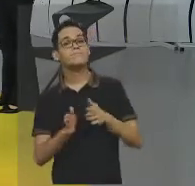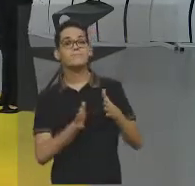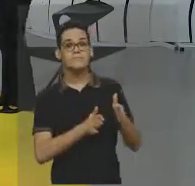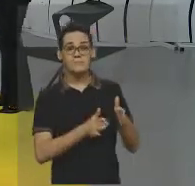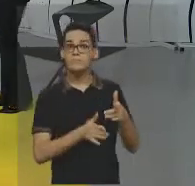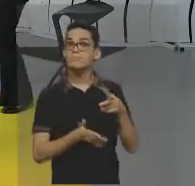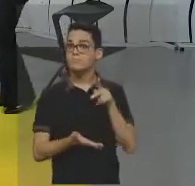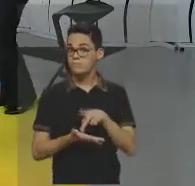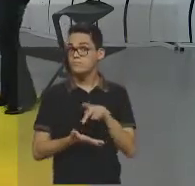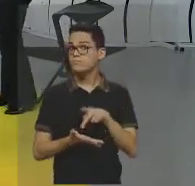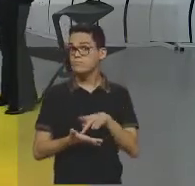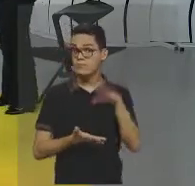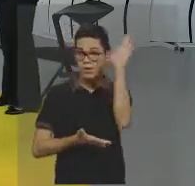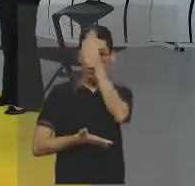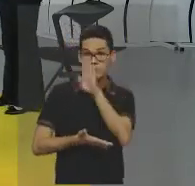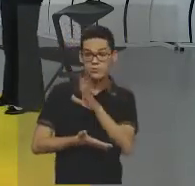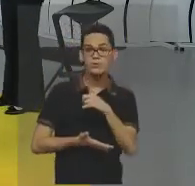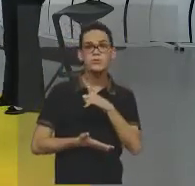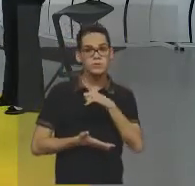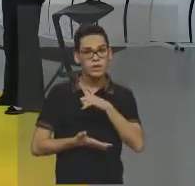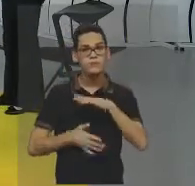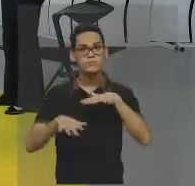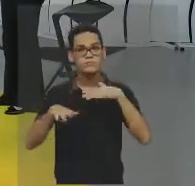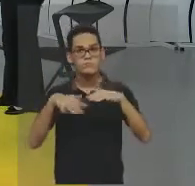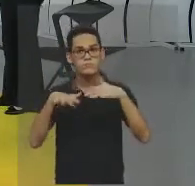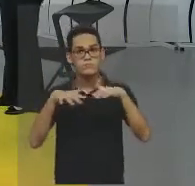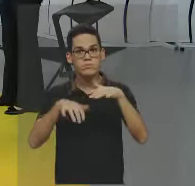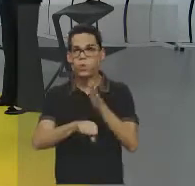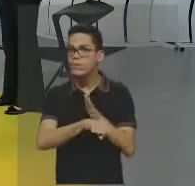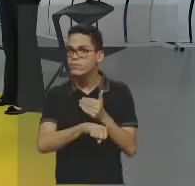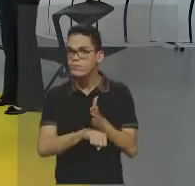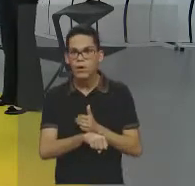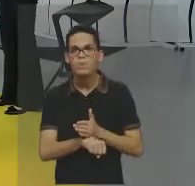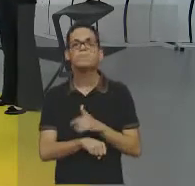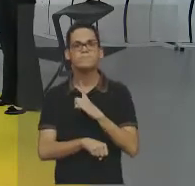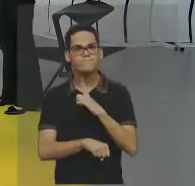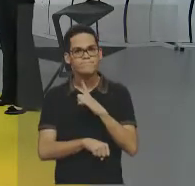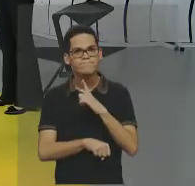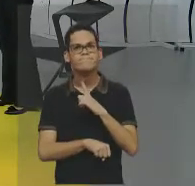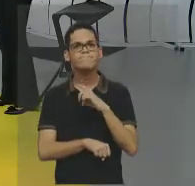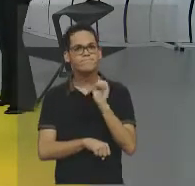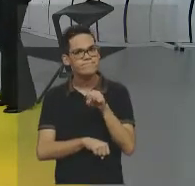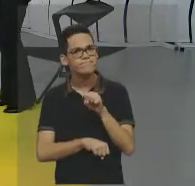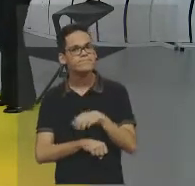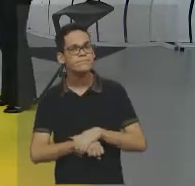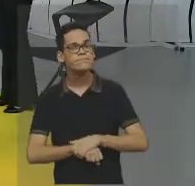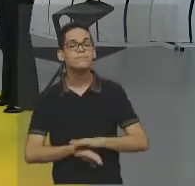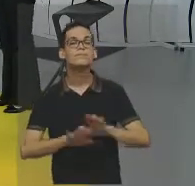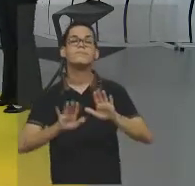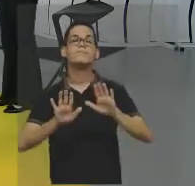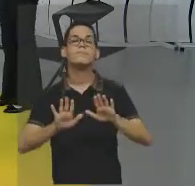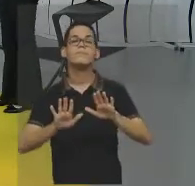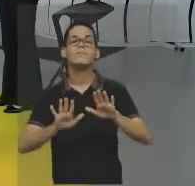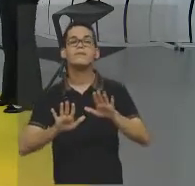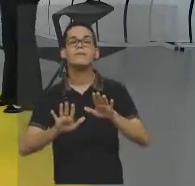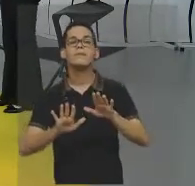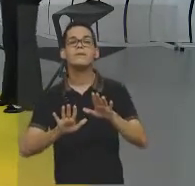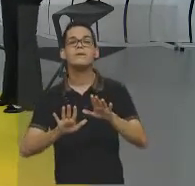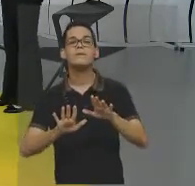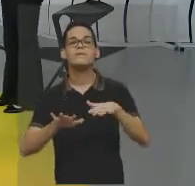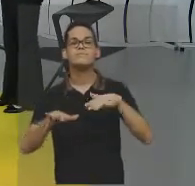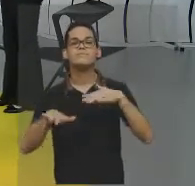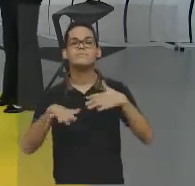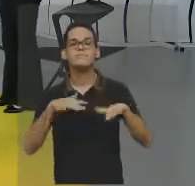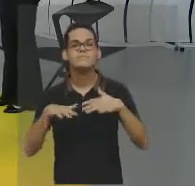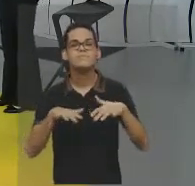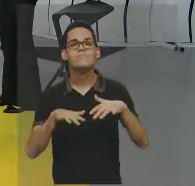sim, terremotos o tempo inteiro, Daniela, o tempo inteiro, meus queridos alunos, mas são terremotos de magnitude